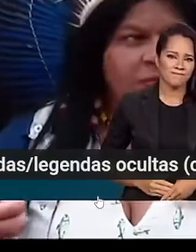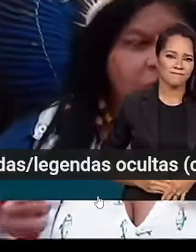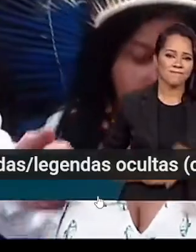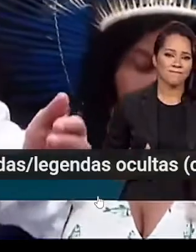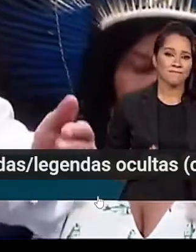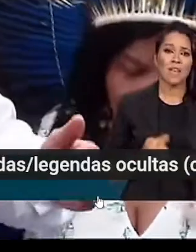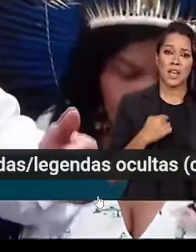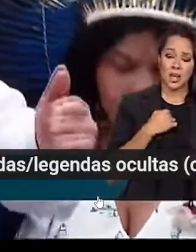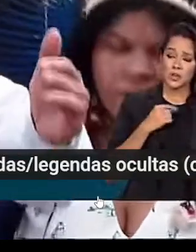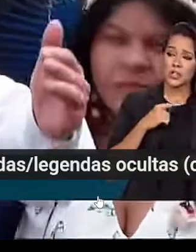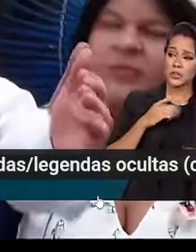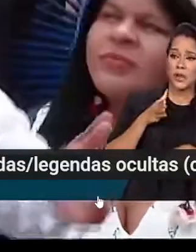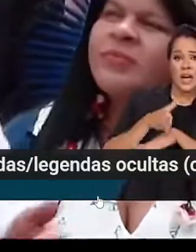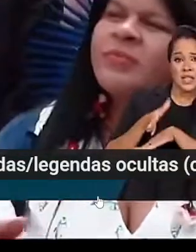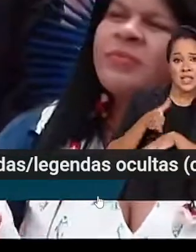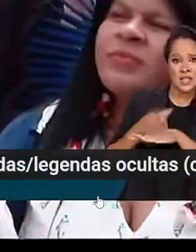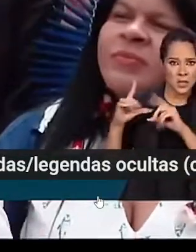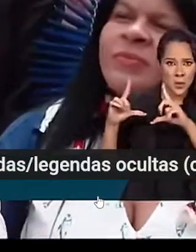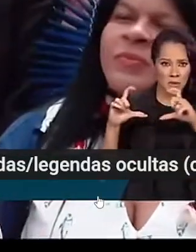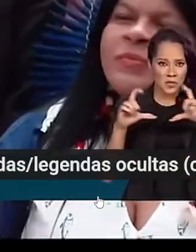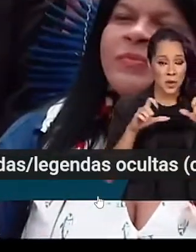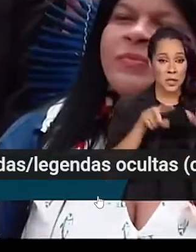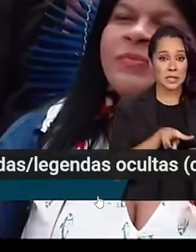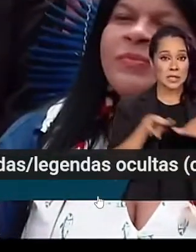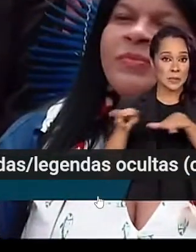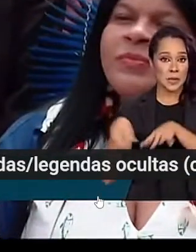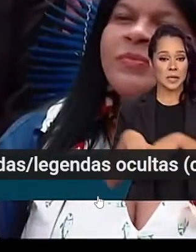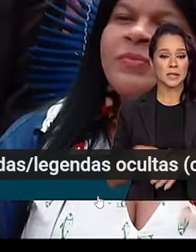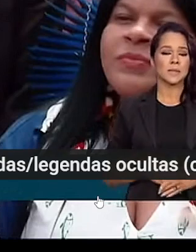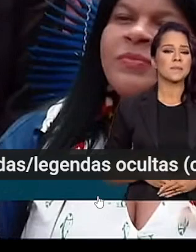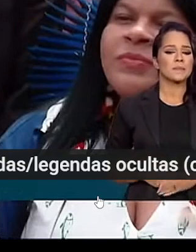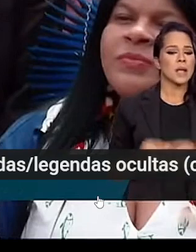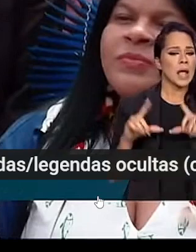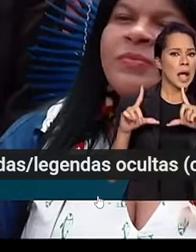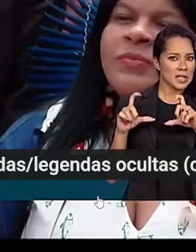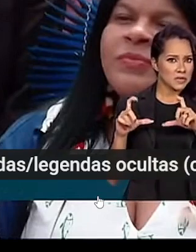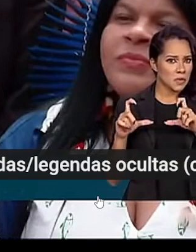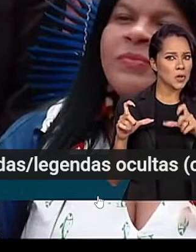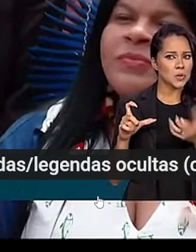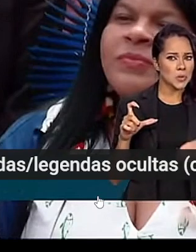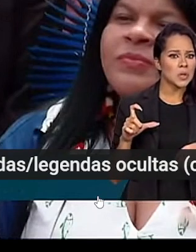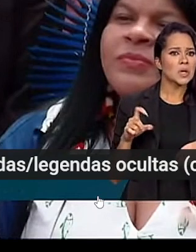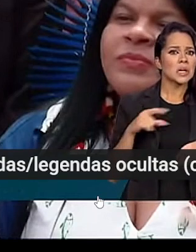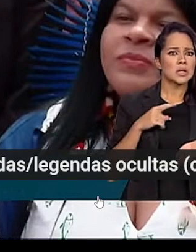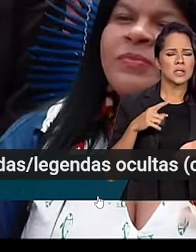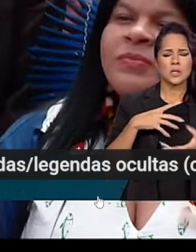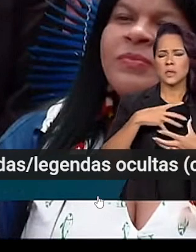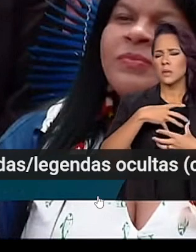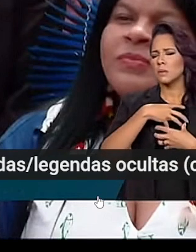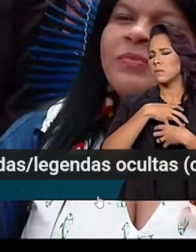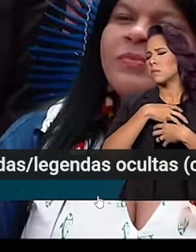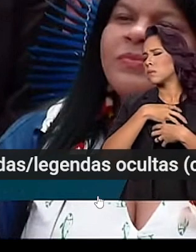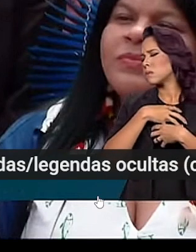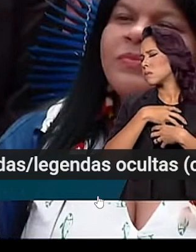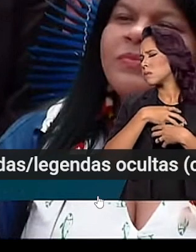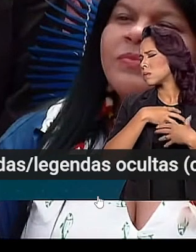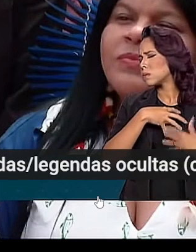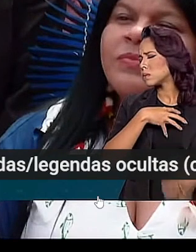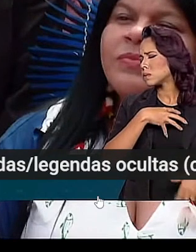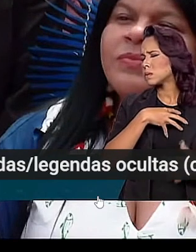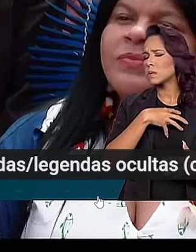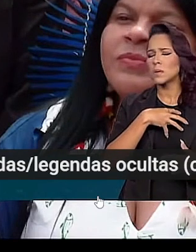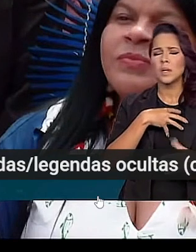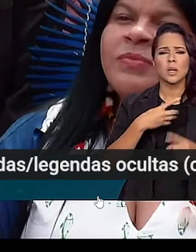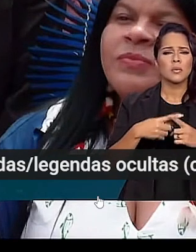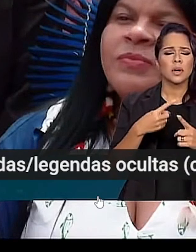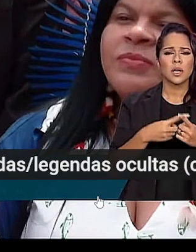desse escândalo aí envolvendo o cartão corporativo, envolvendo ali um Caixa 2, uma reportagem